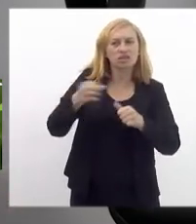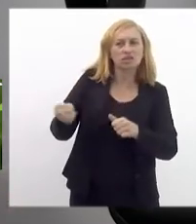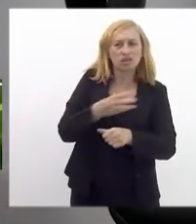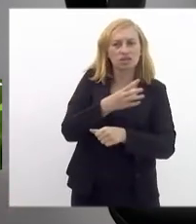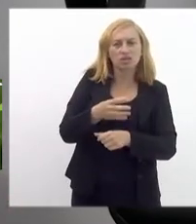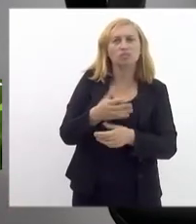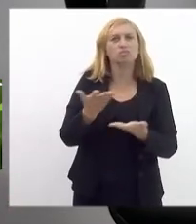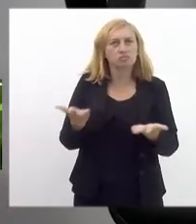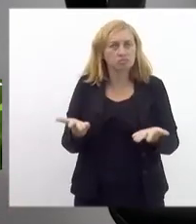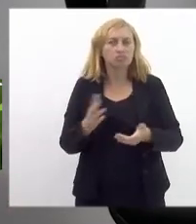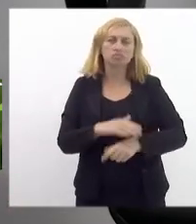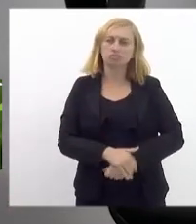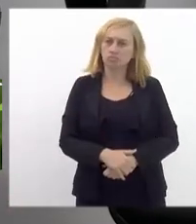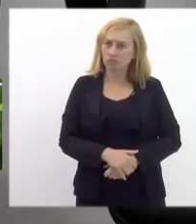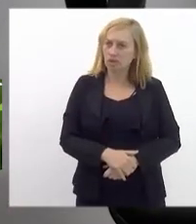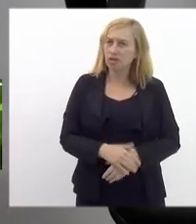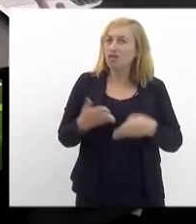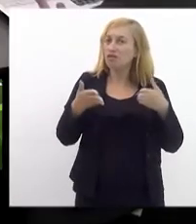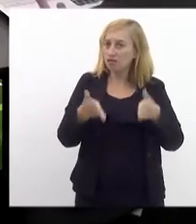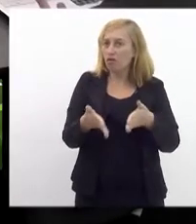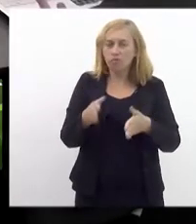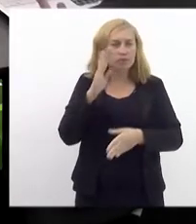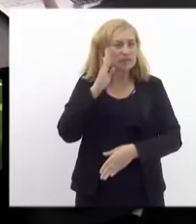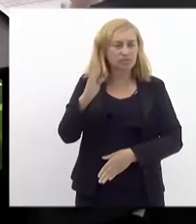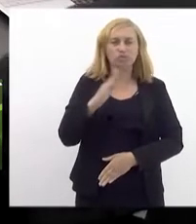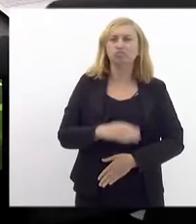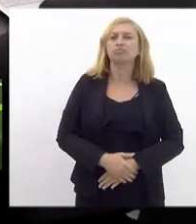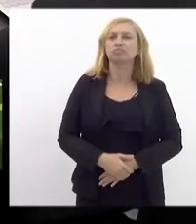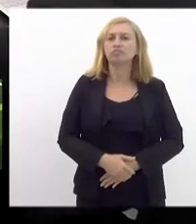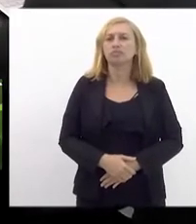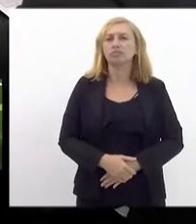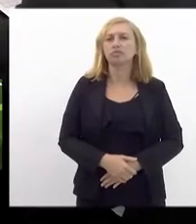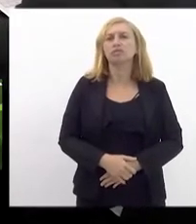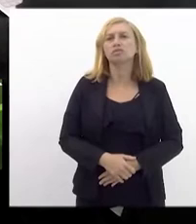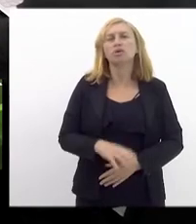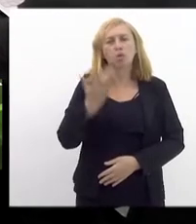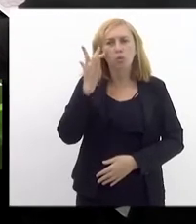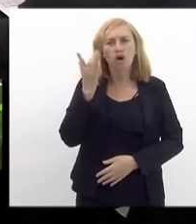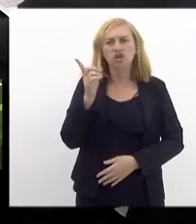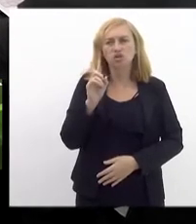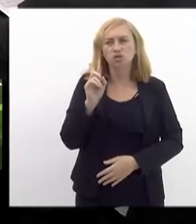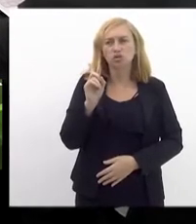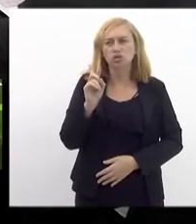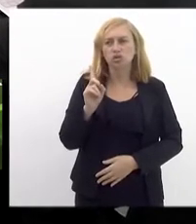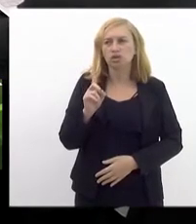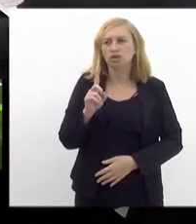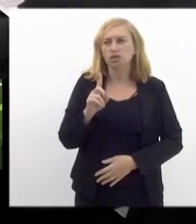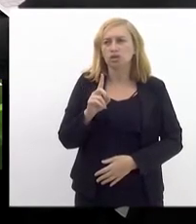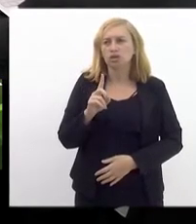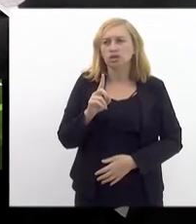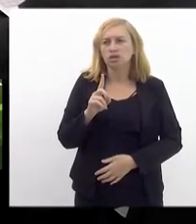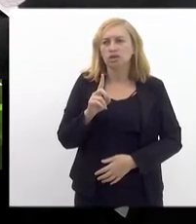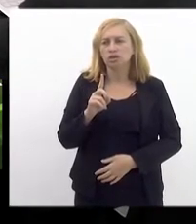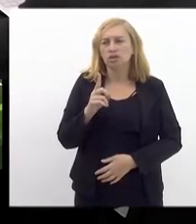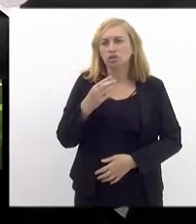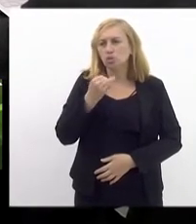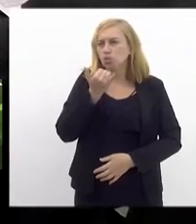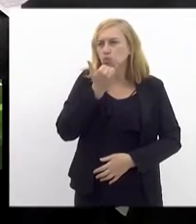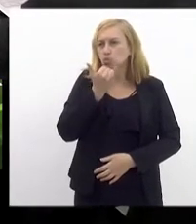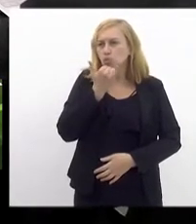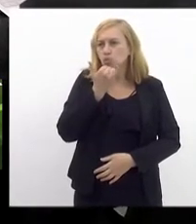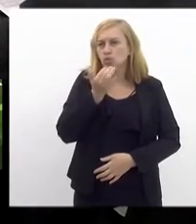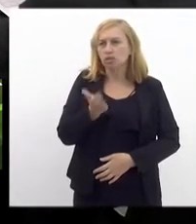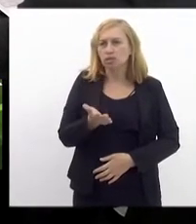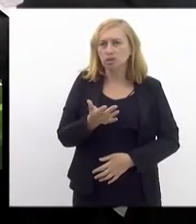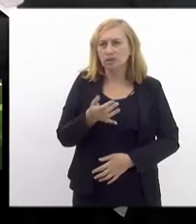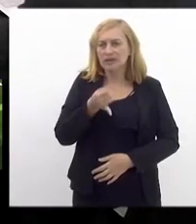também, porque ela é central. Então, acho que esse é um ponto que a gente tem insistido, talvez, desculpe a minha ênfase, mas,